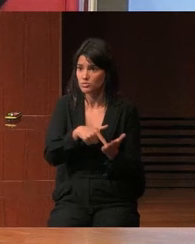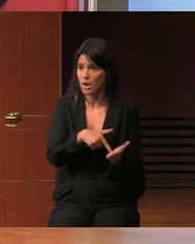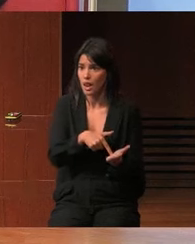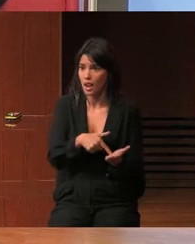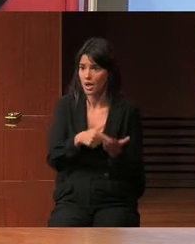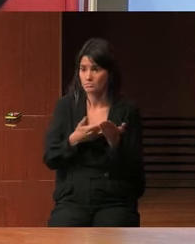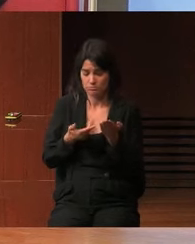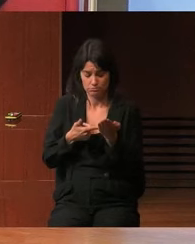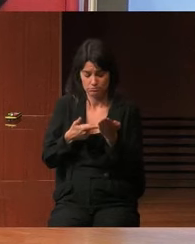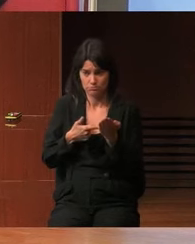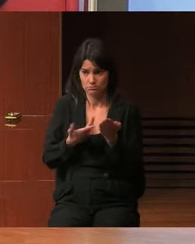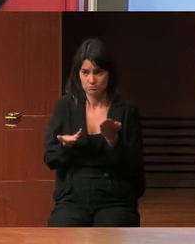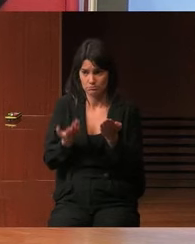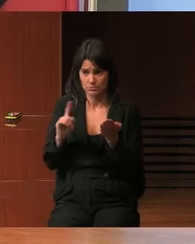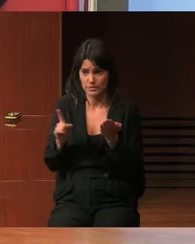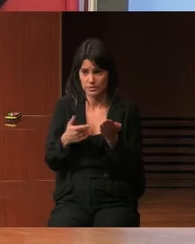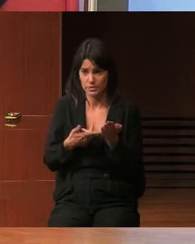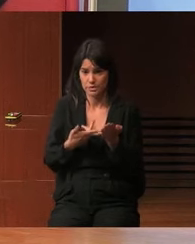professor.